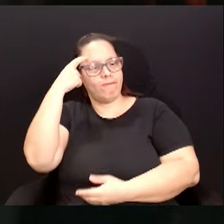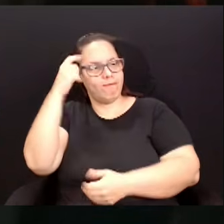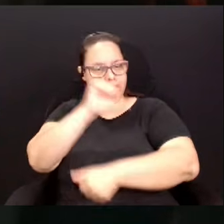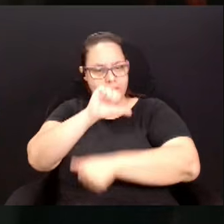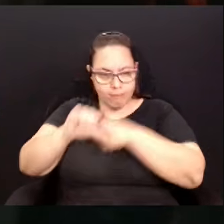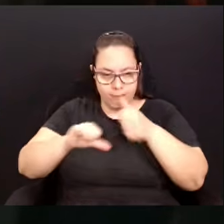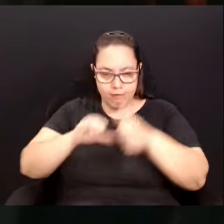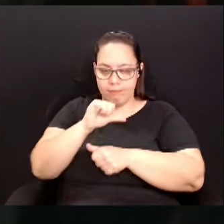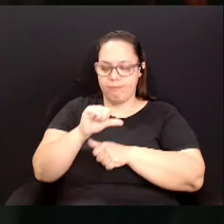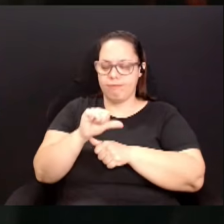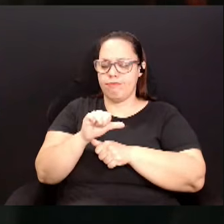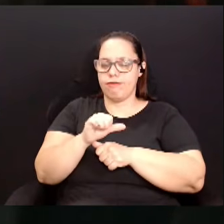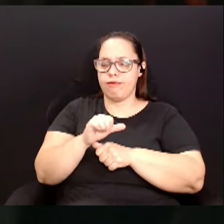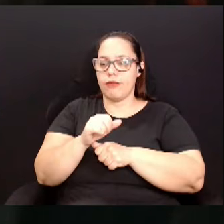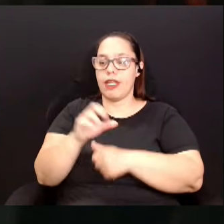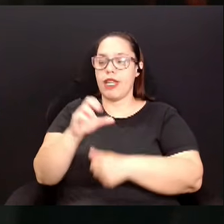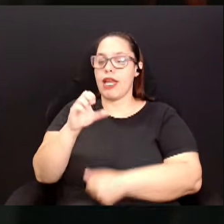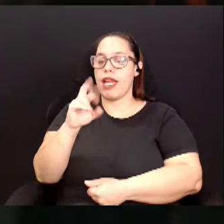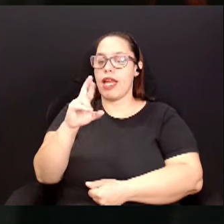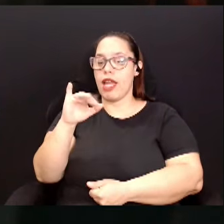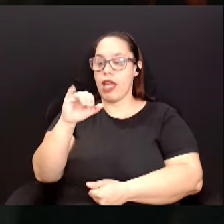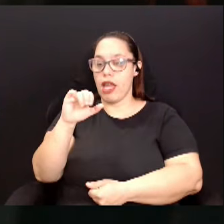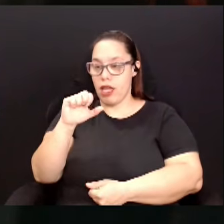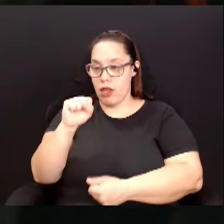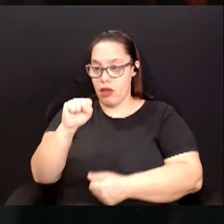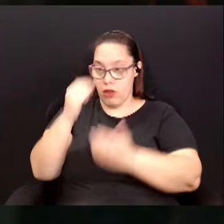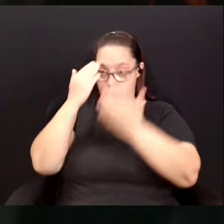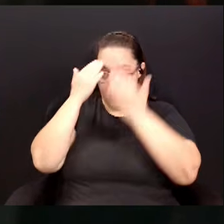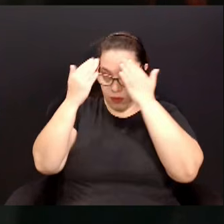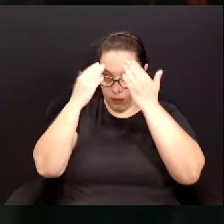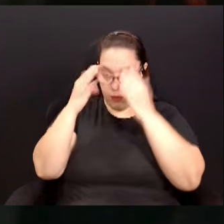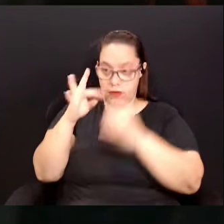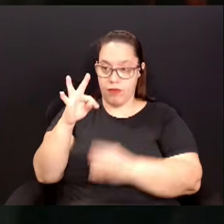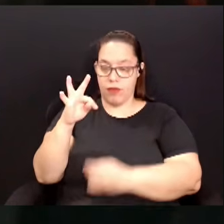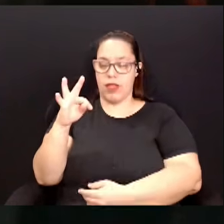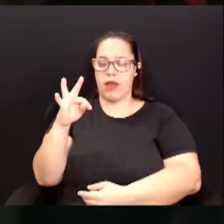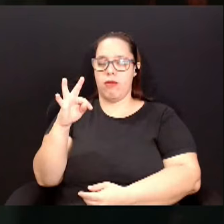lá, Cris, ó. A terapia cognitivo-comportamental, né? Ela